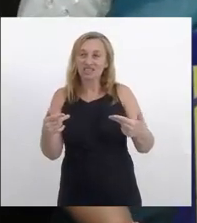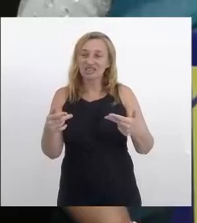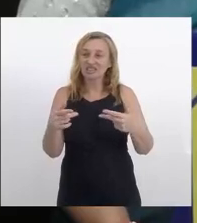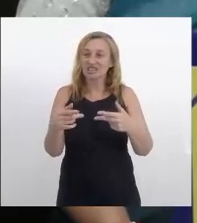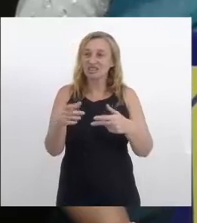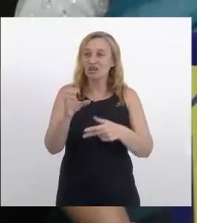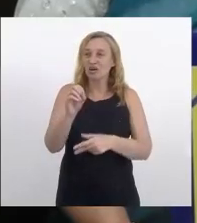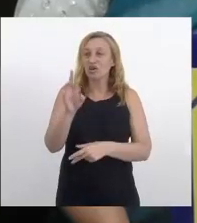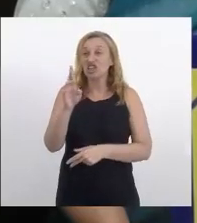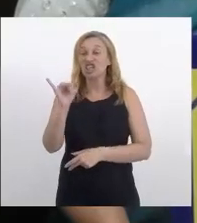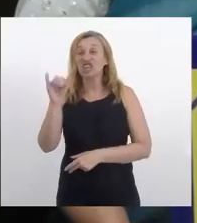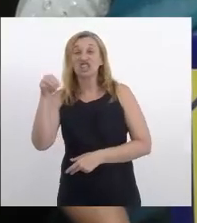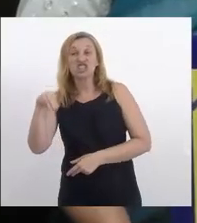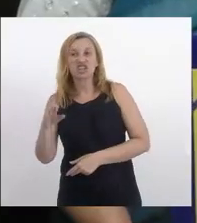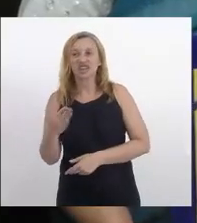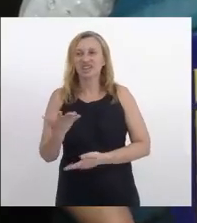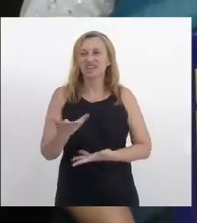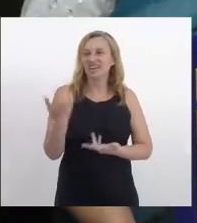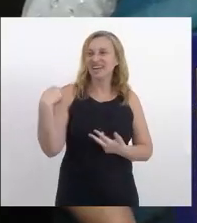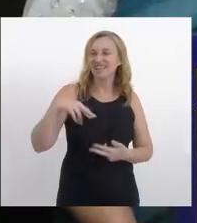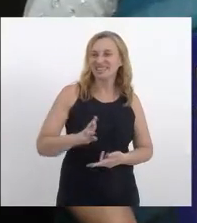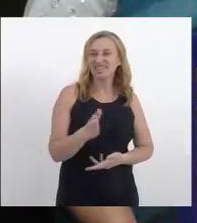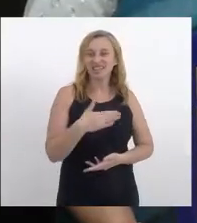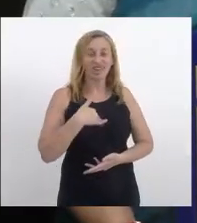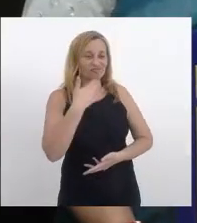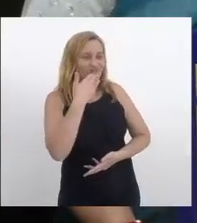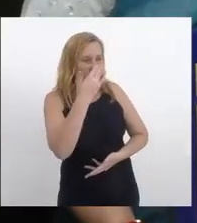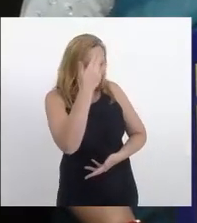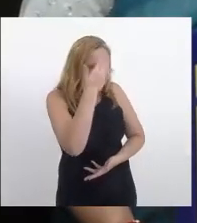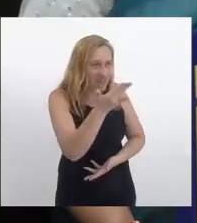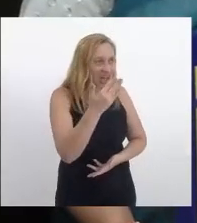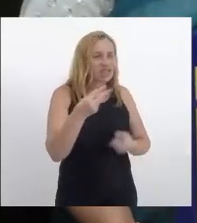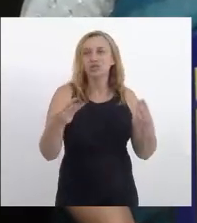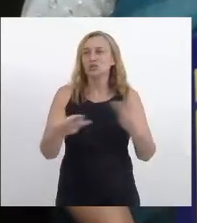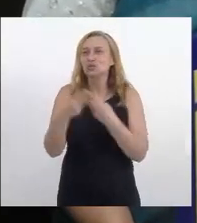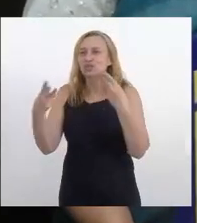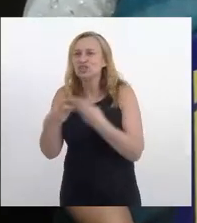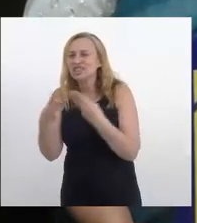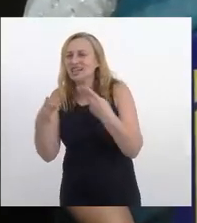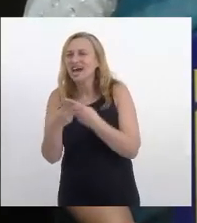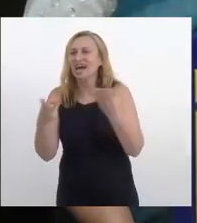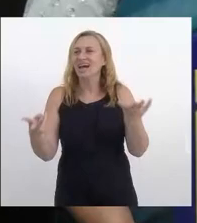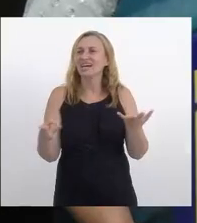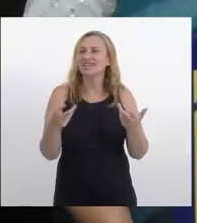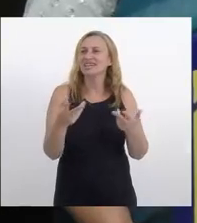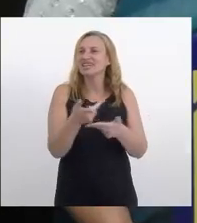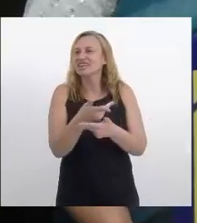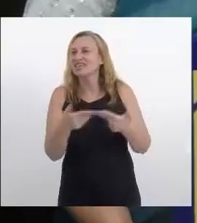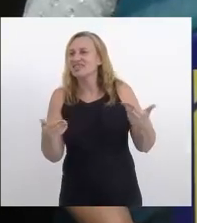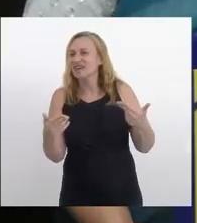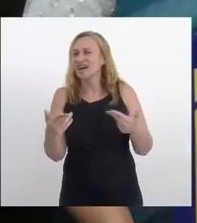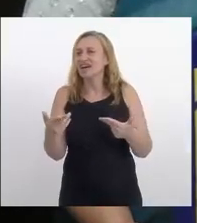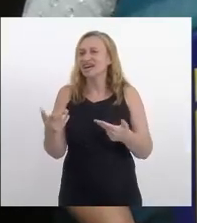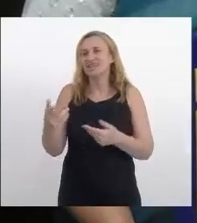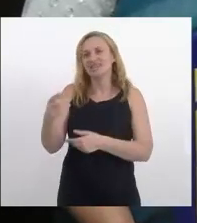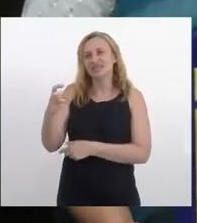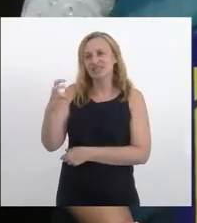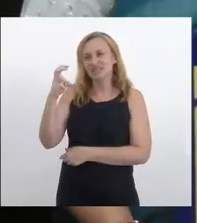várias origens. Origem árabe, origem judaica, tem origem inclusive nas religiões de matriz